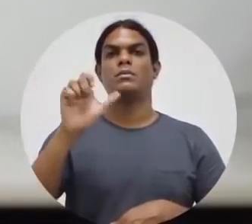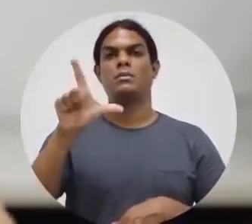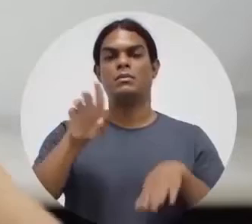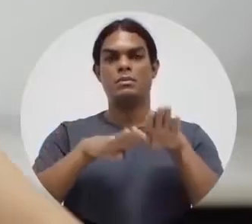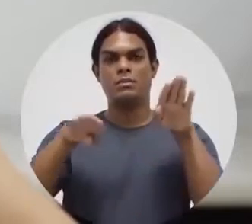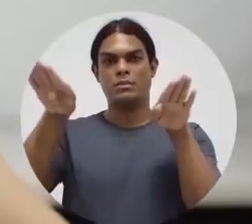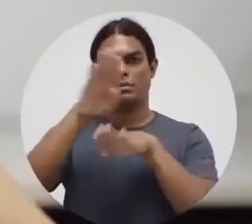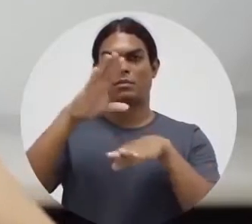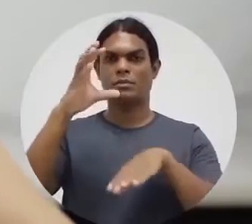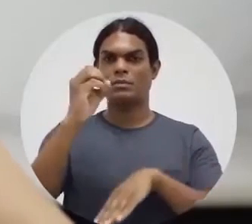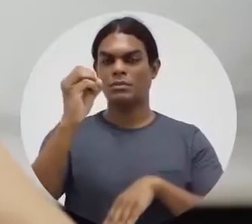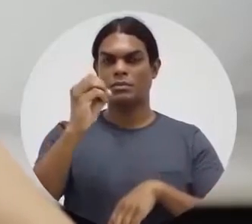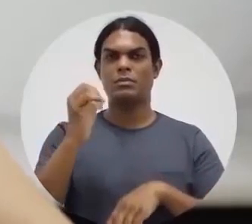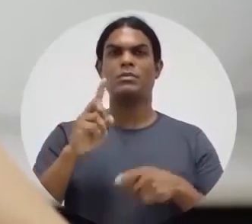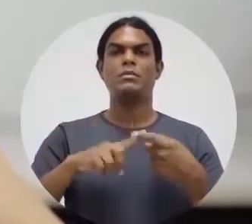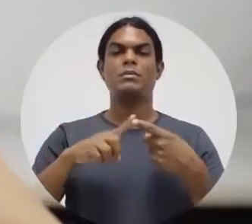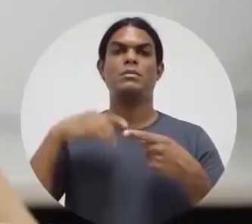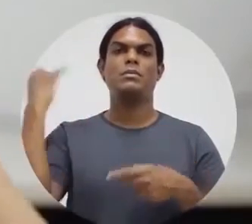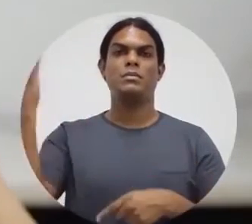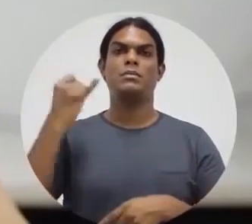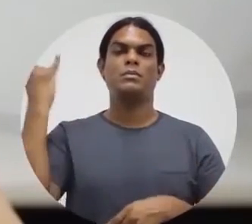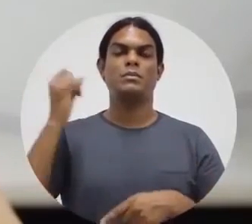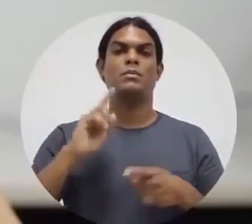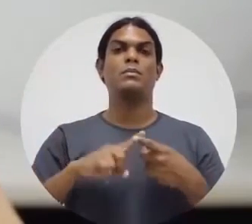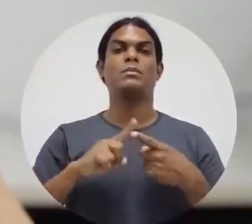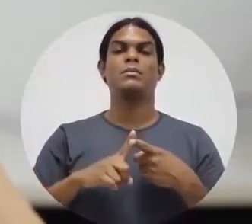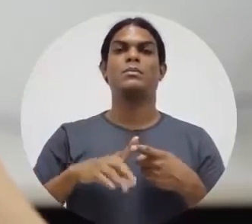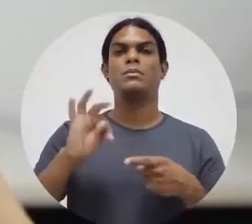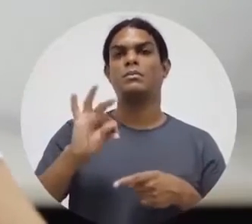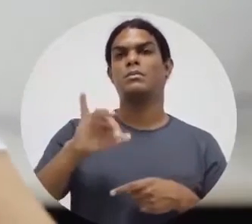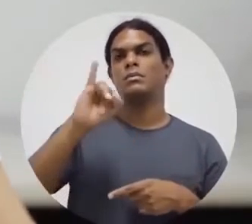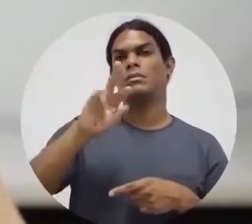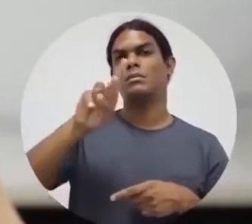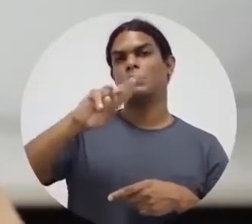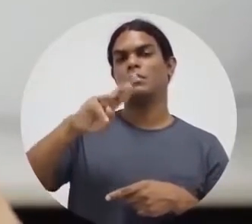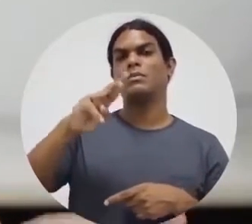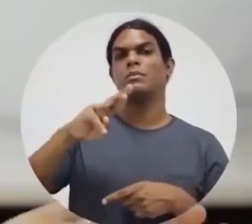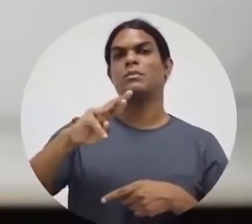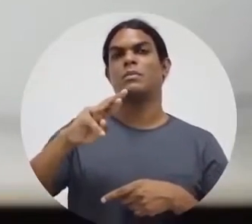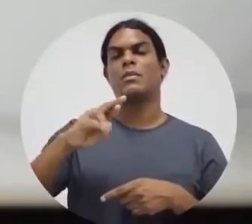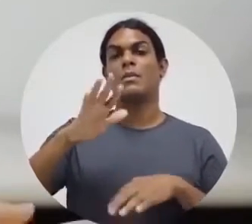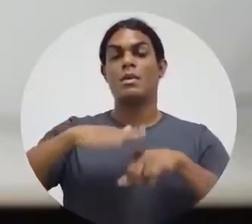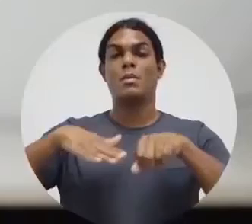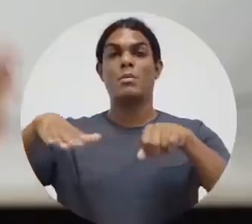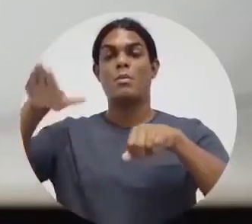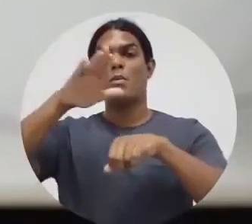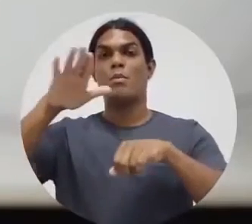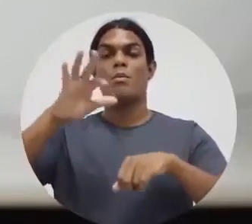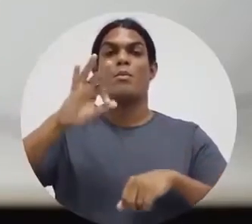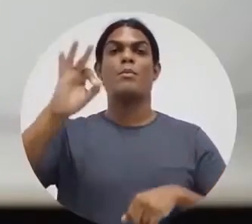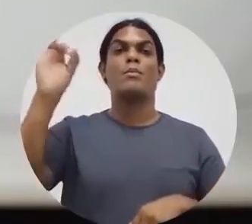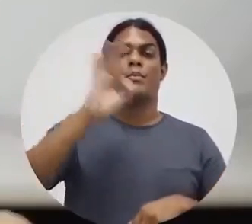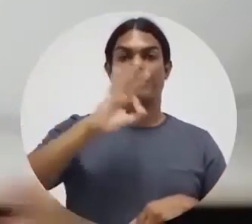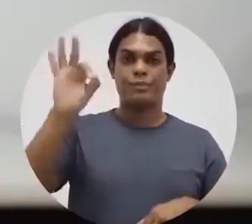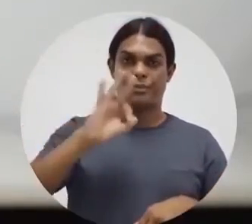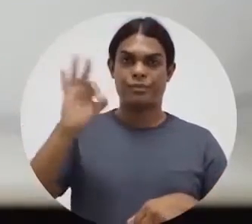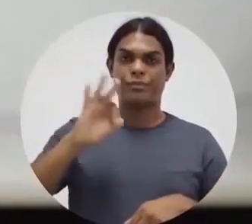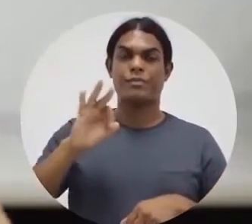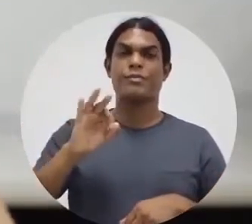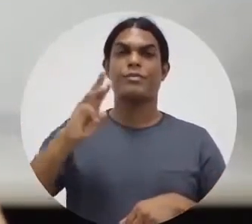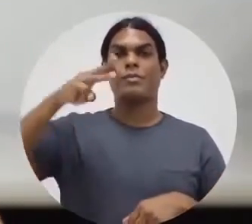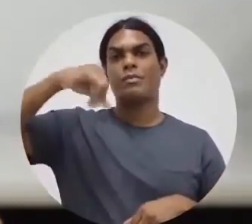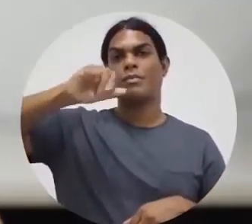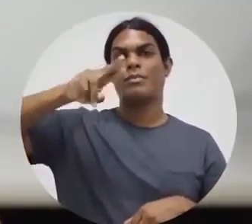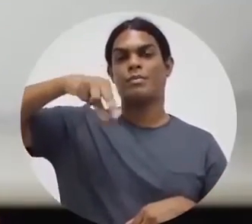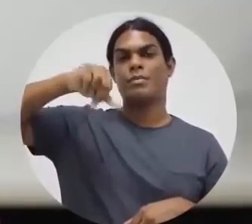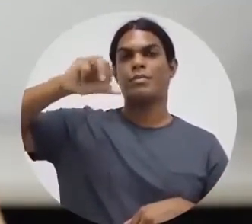fiável. É importante entender qual é a minha TIR. TIR maior que é minha taxa mínima de atratividade, que